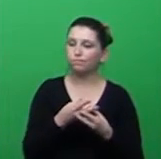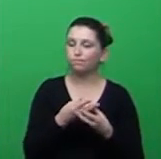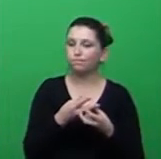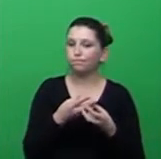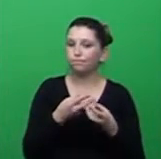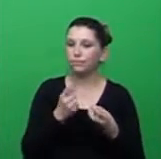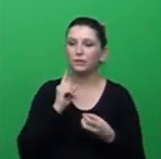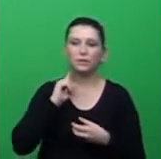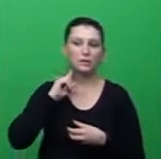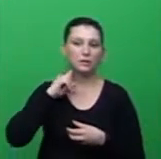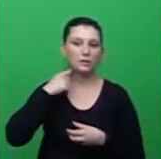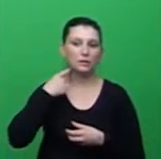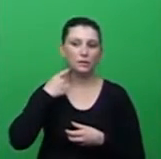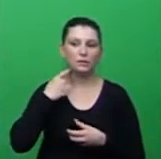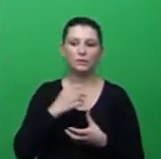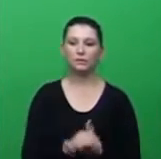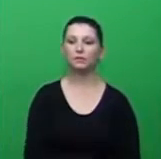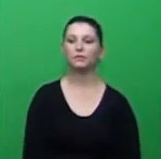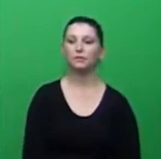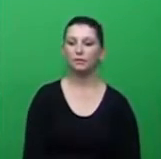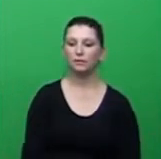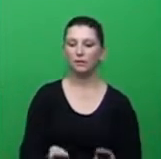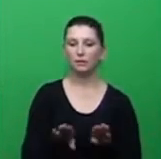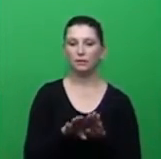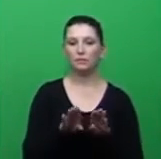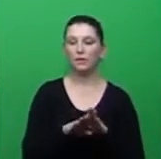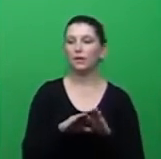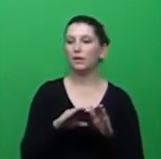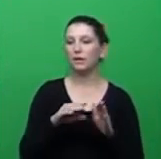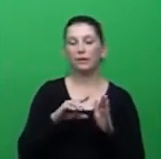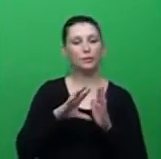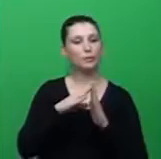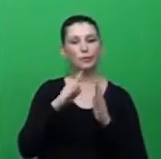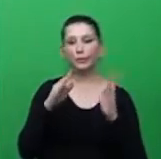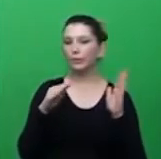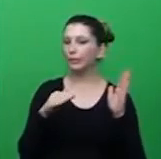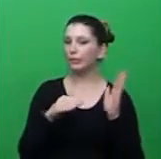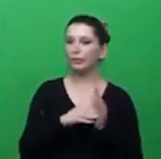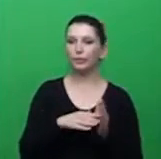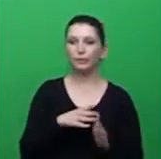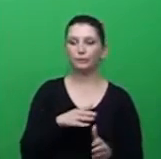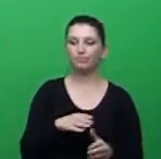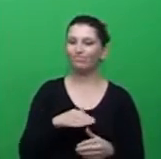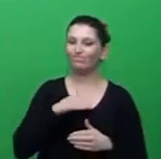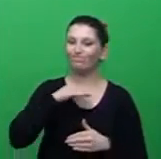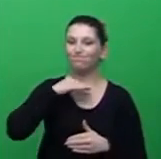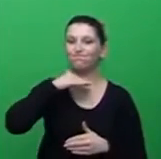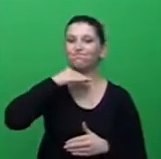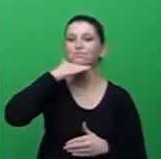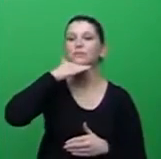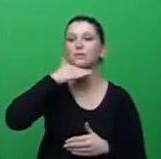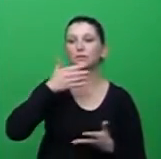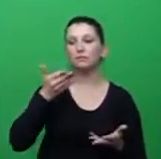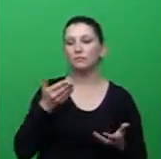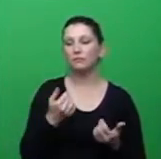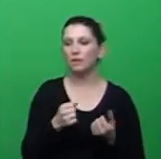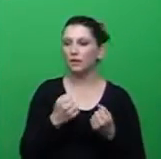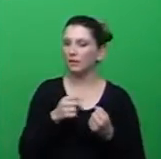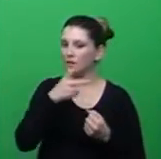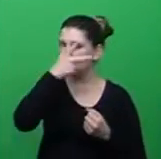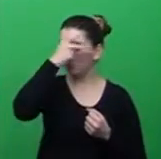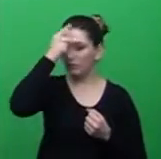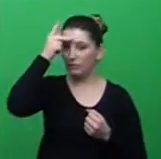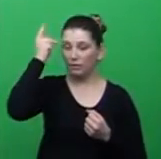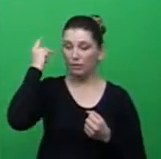caixas, e o tanque está também acumulado, lotado, nesse exato momento. E aqui a gente quer saber como é que a prefeitura procede a